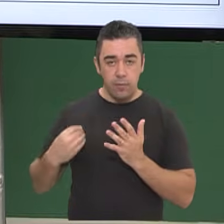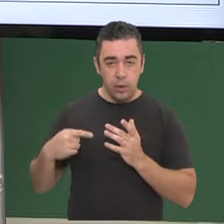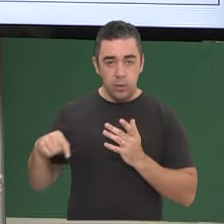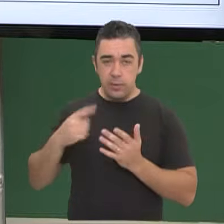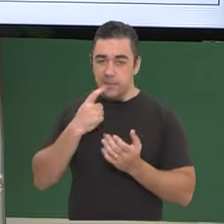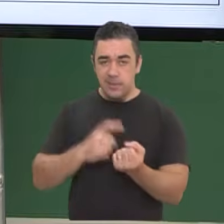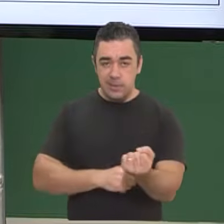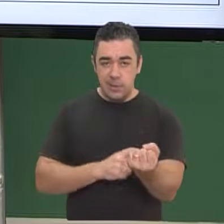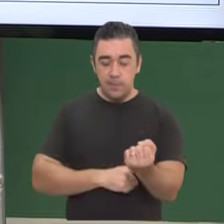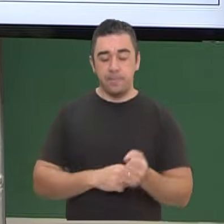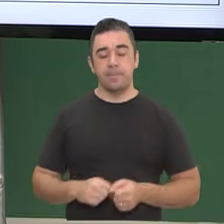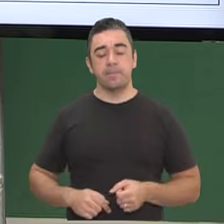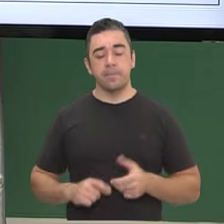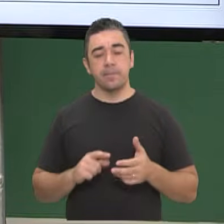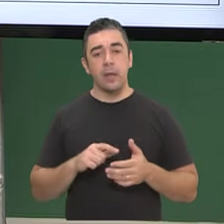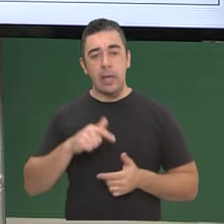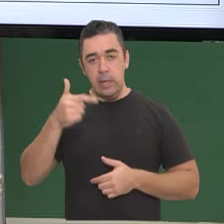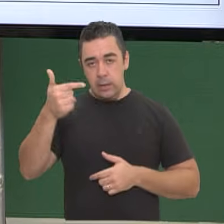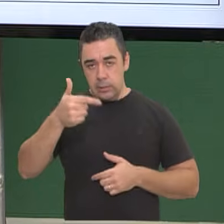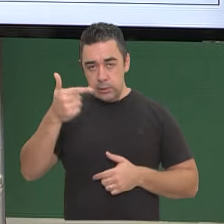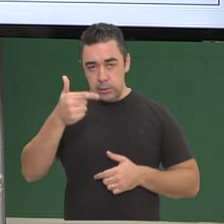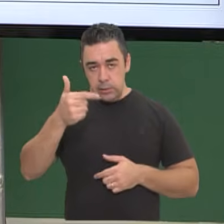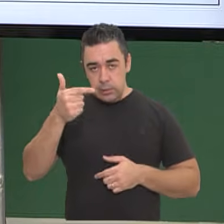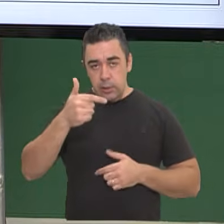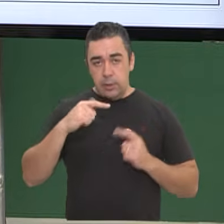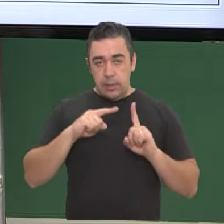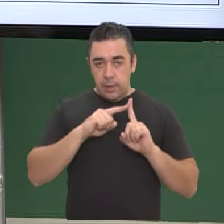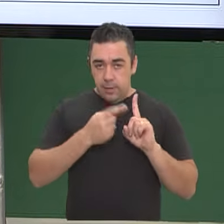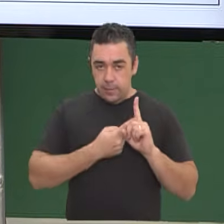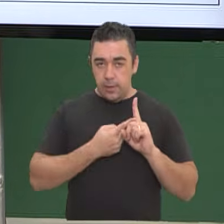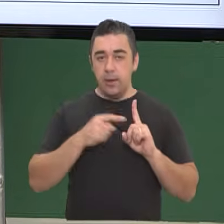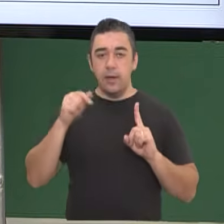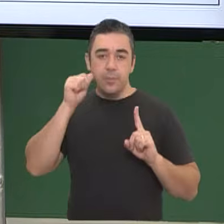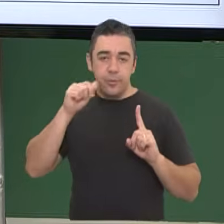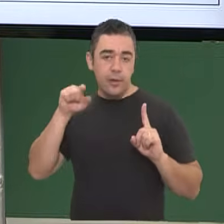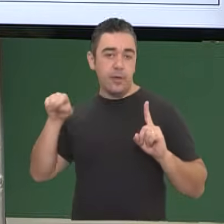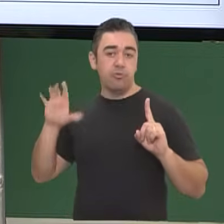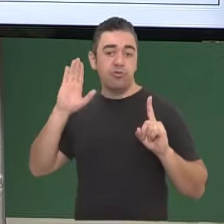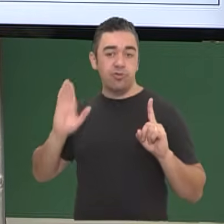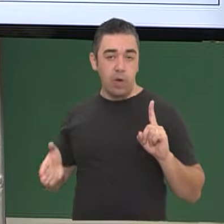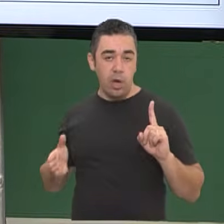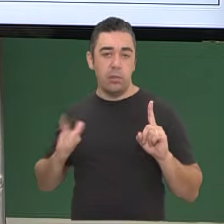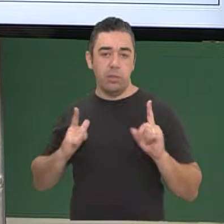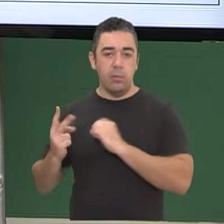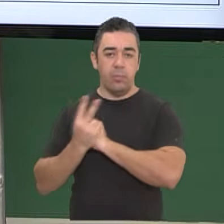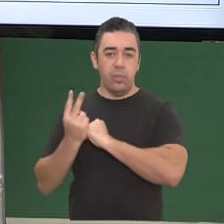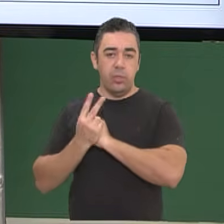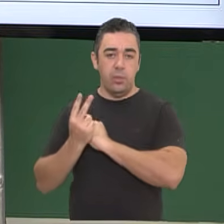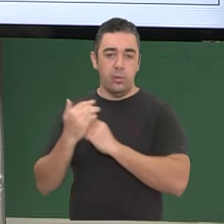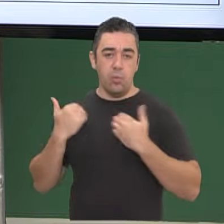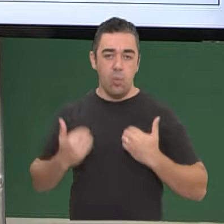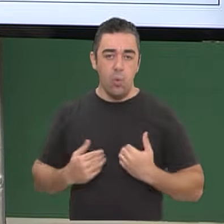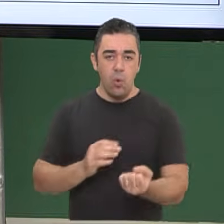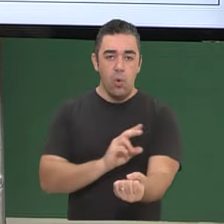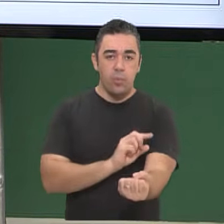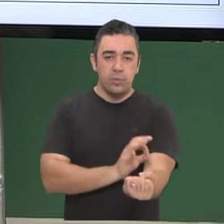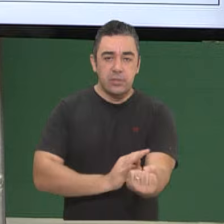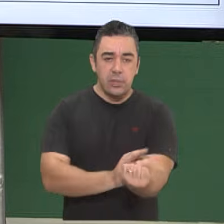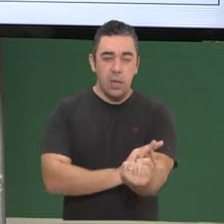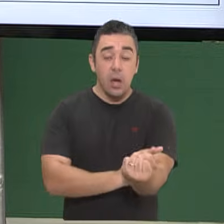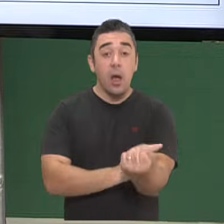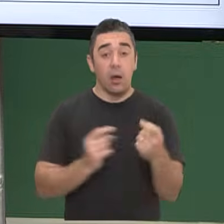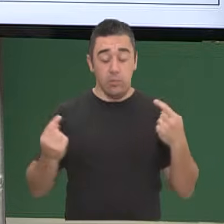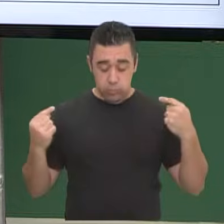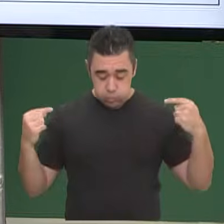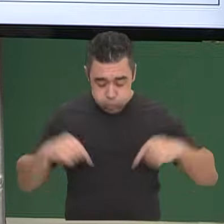segunda gravidez, que também for RH positivo, a mulher já tem anticorpos. Se ela já tem anticorpos, vai começar a combater o sangue do